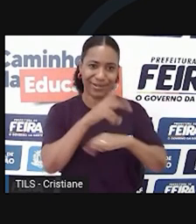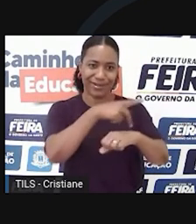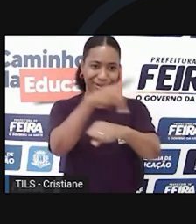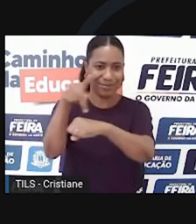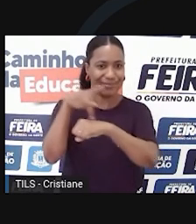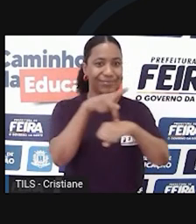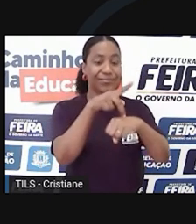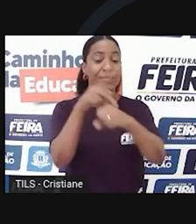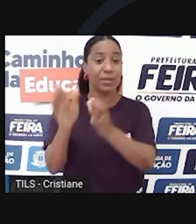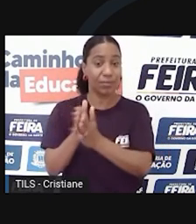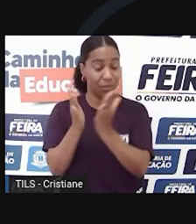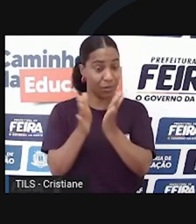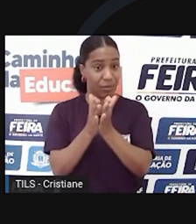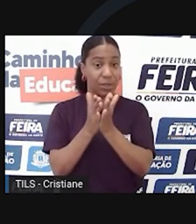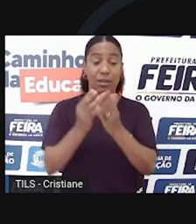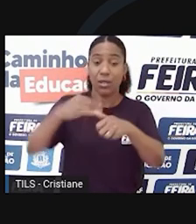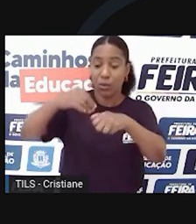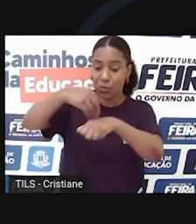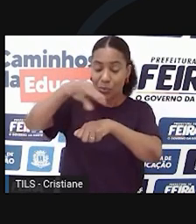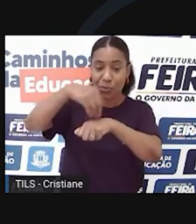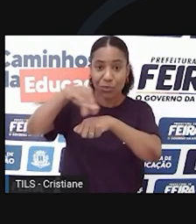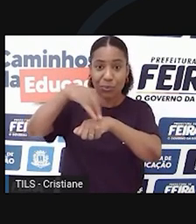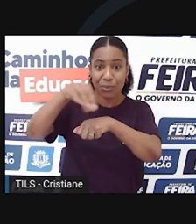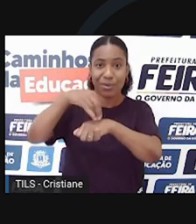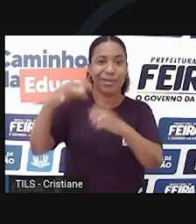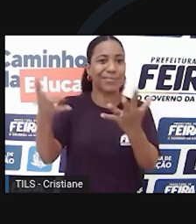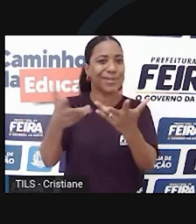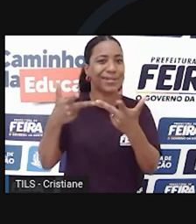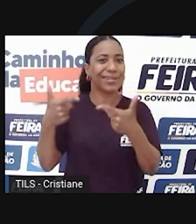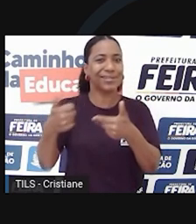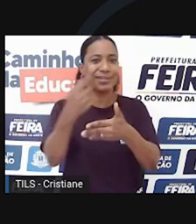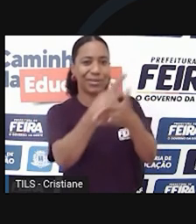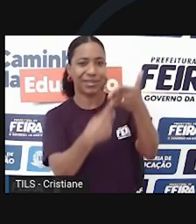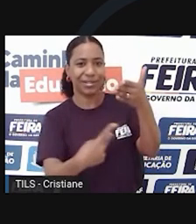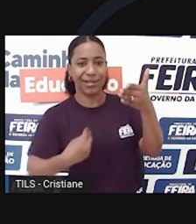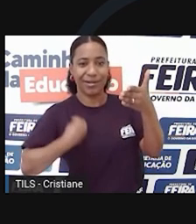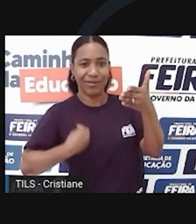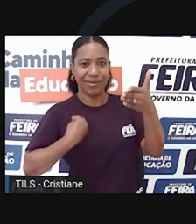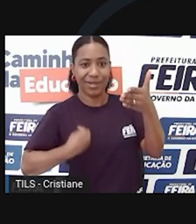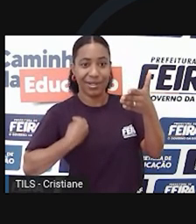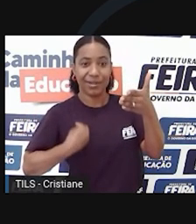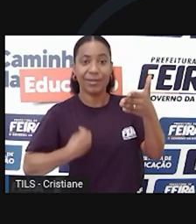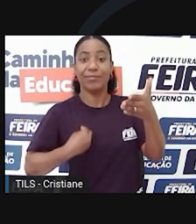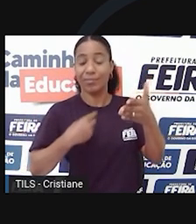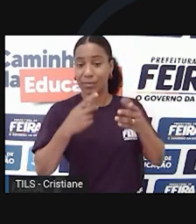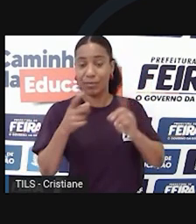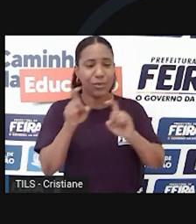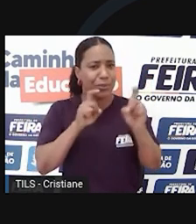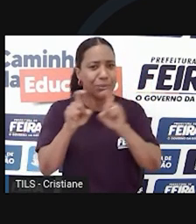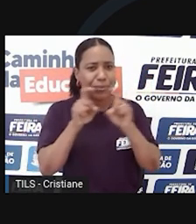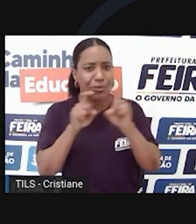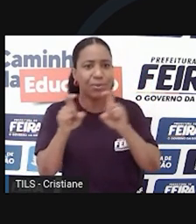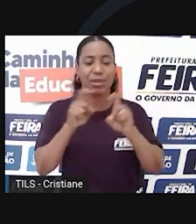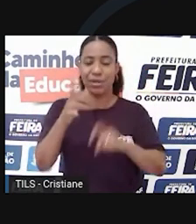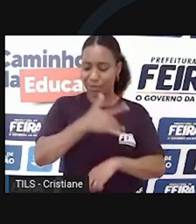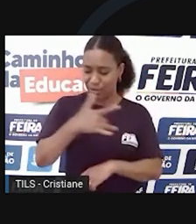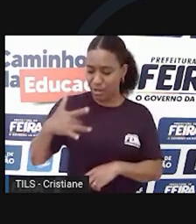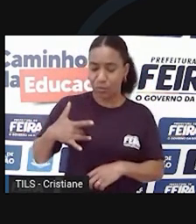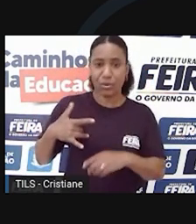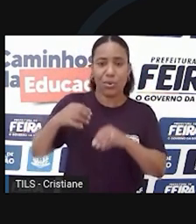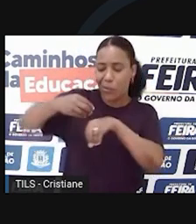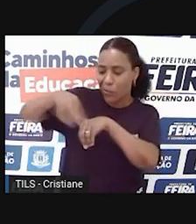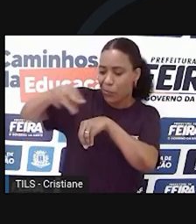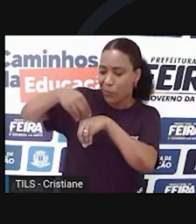trabalho inclui orientação para habilidades para a vida e projetos de vida. Prevê informações e serviço de saúde sexual de